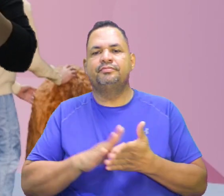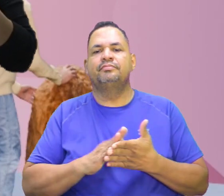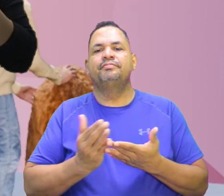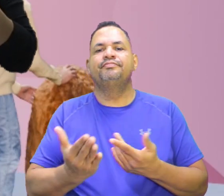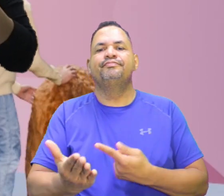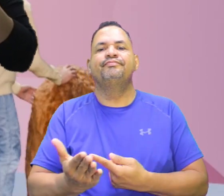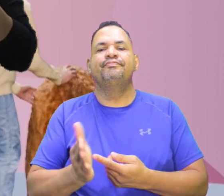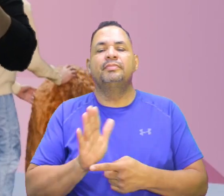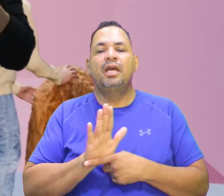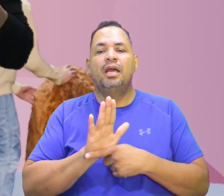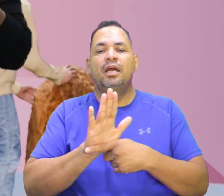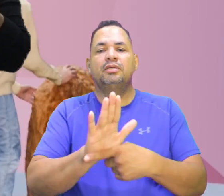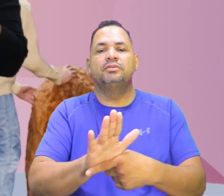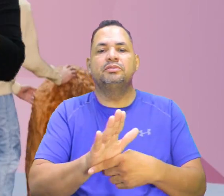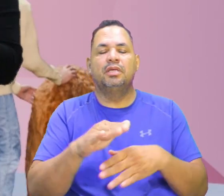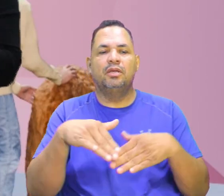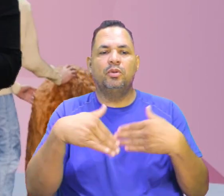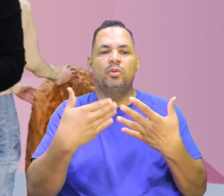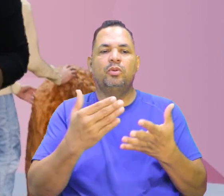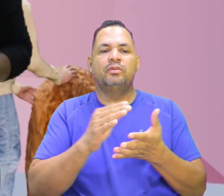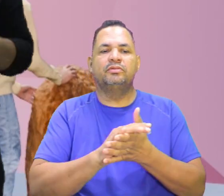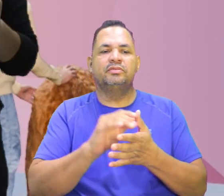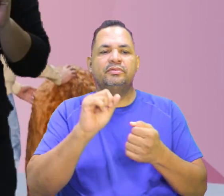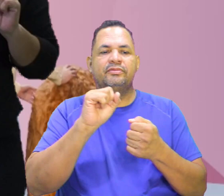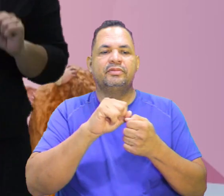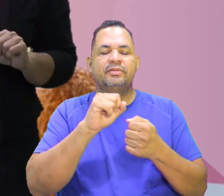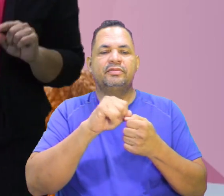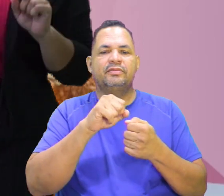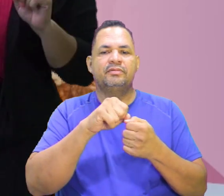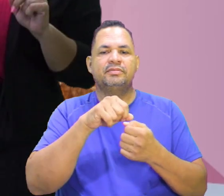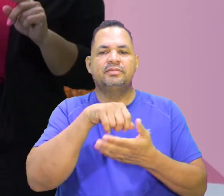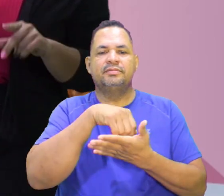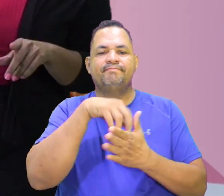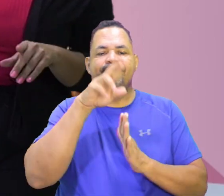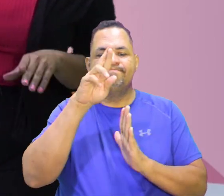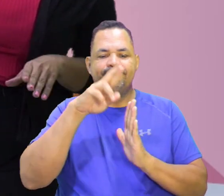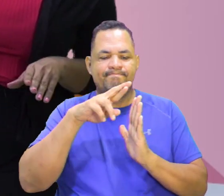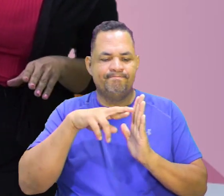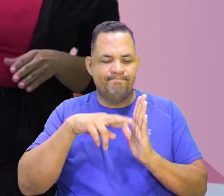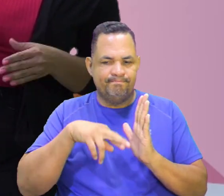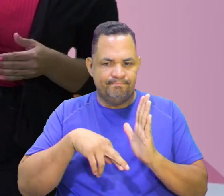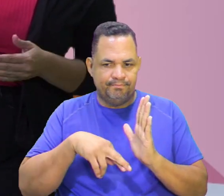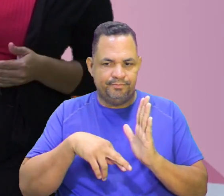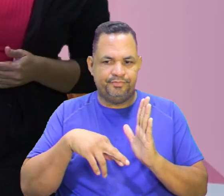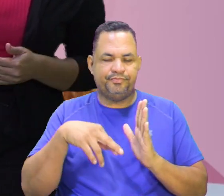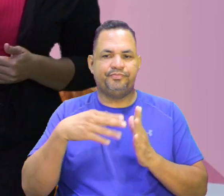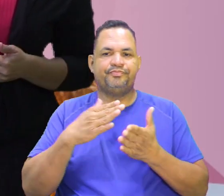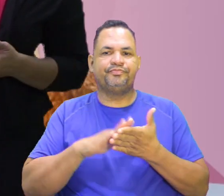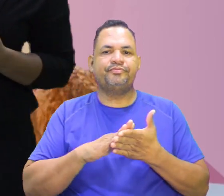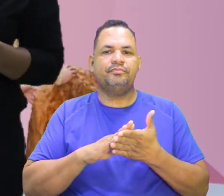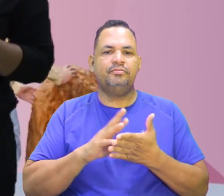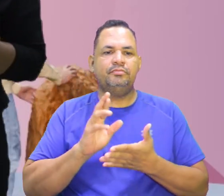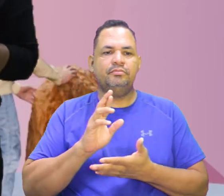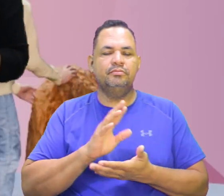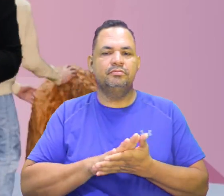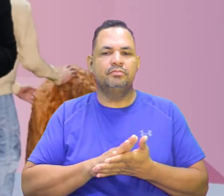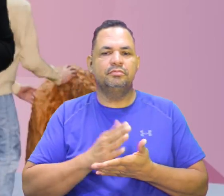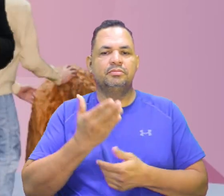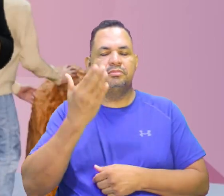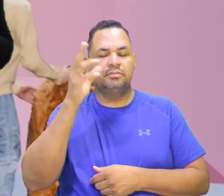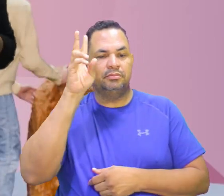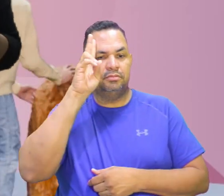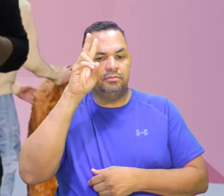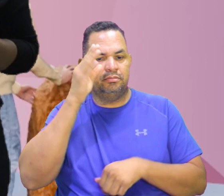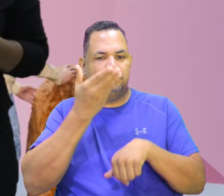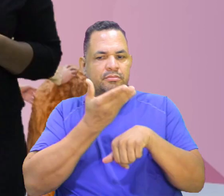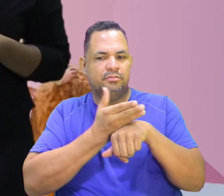questão da... sua produção, exatamente, da sua redação. Exatamente, a redação de vocês. Lembram que vocês estão aí